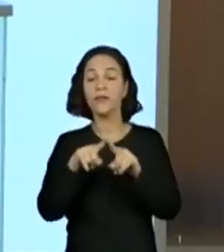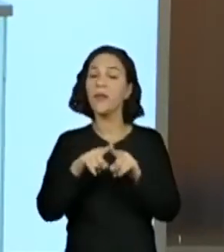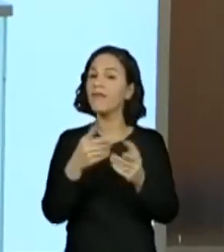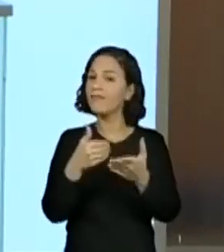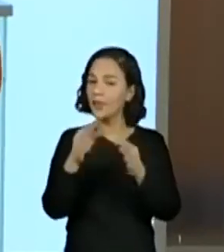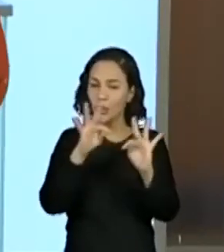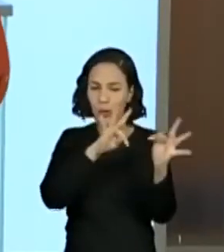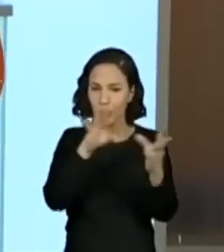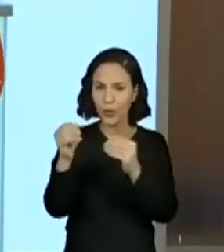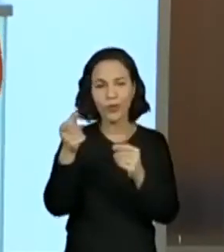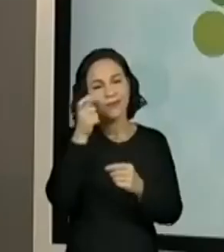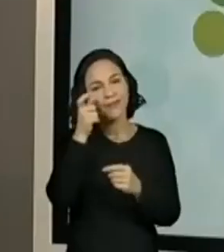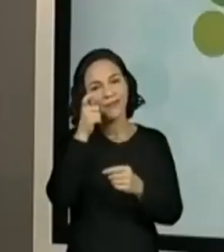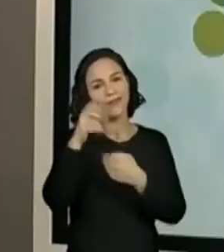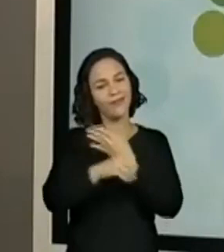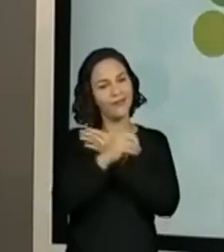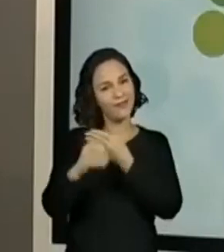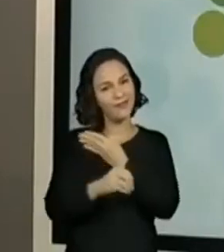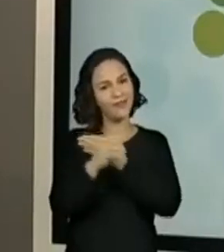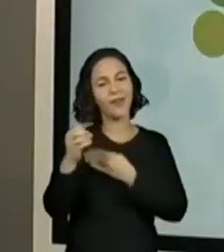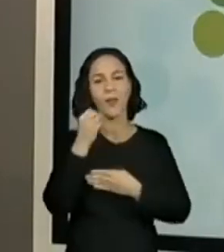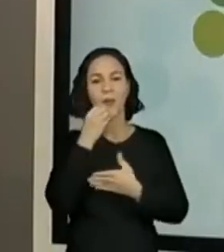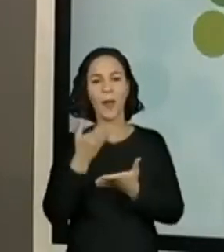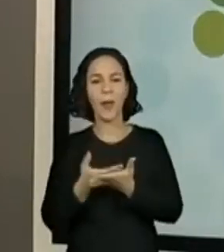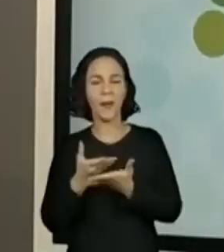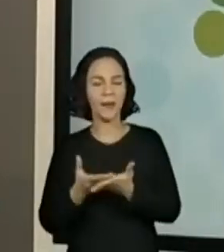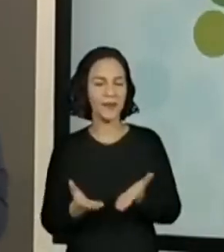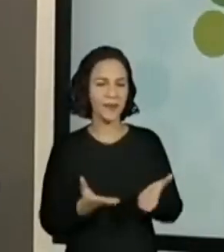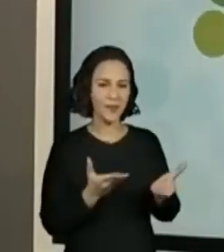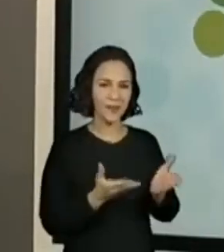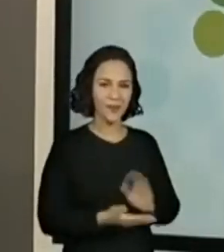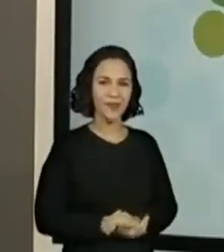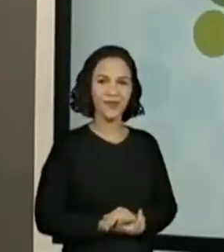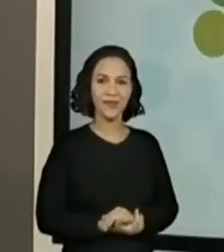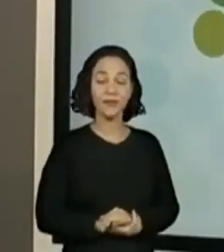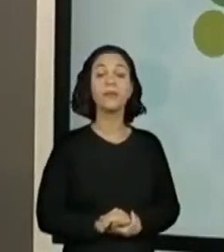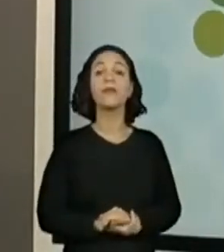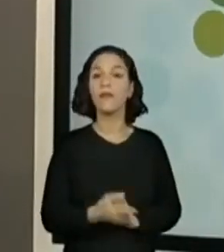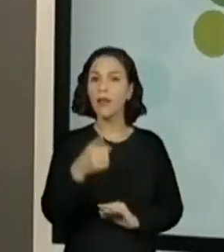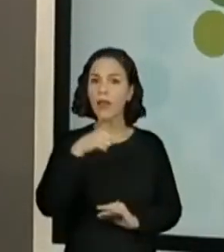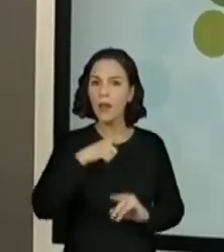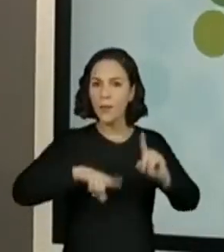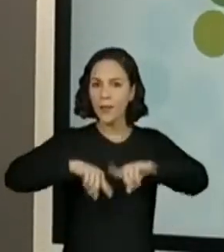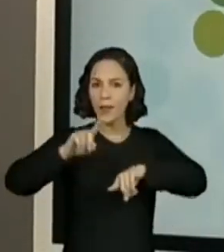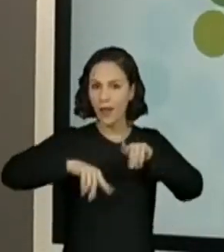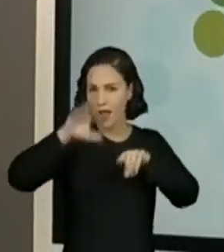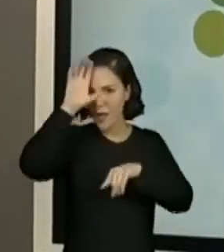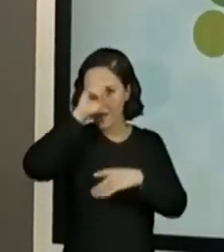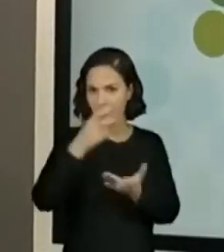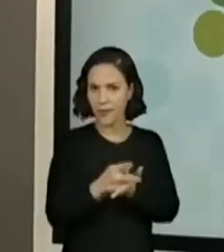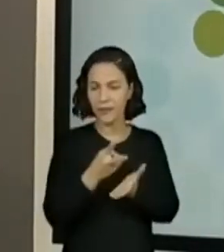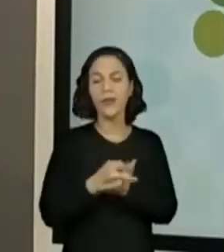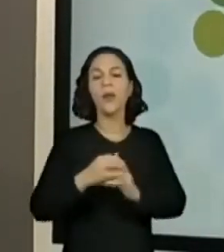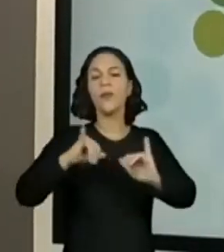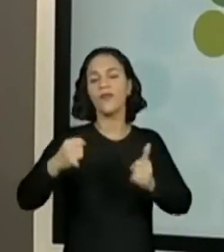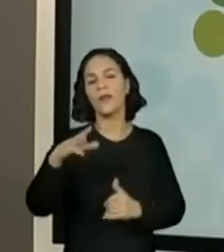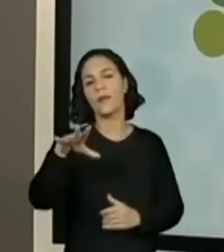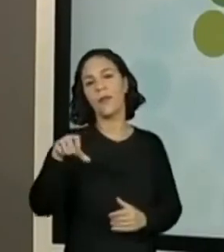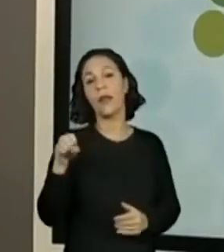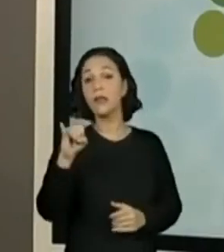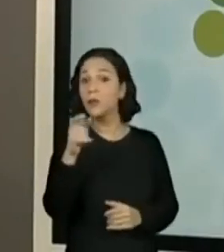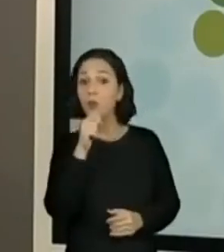Mídias. Boa aula, professora. Muito obrigada. Então, lembrando, quem tem o material do Aprender Sempre, pode pegar. Quem não